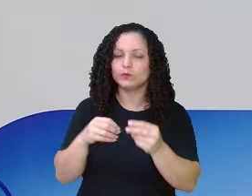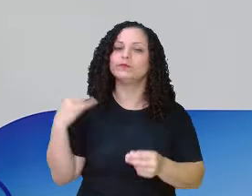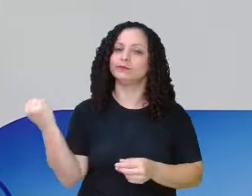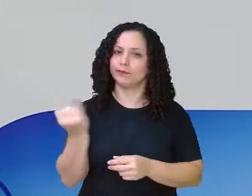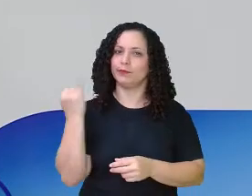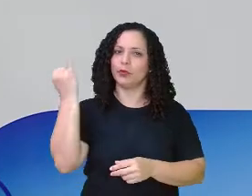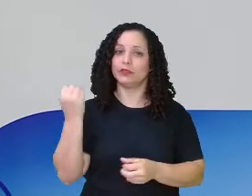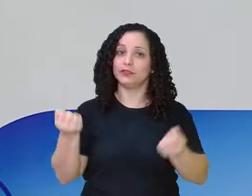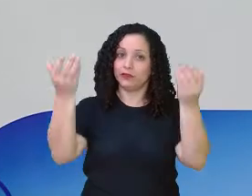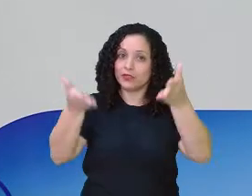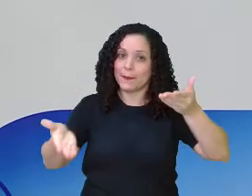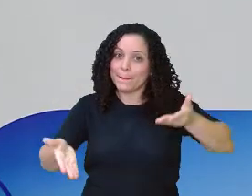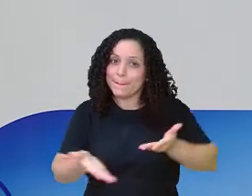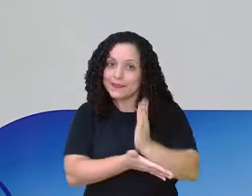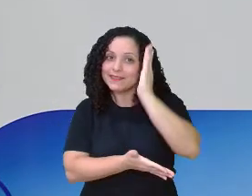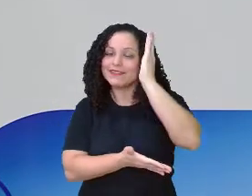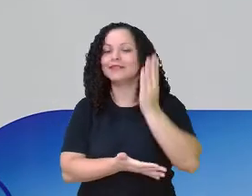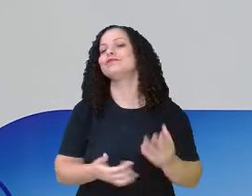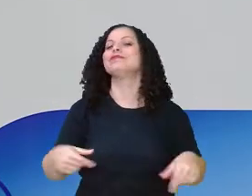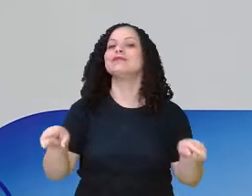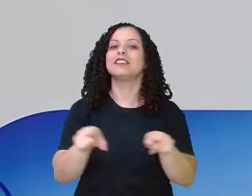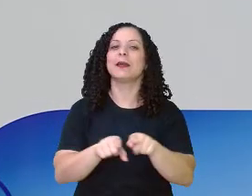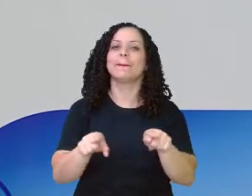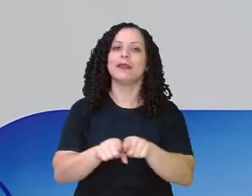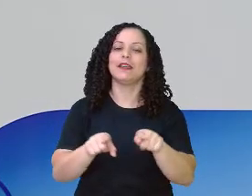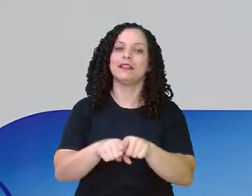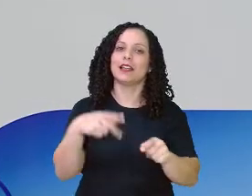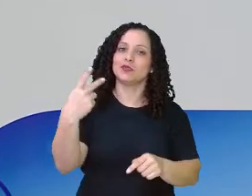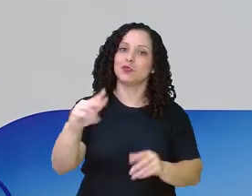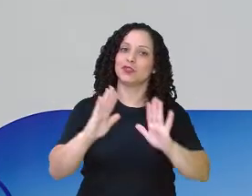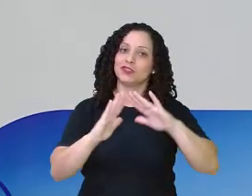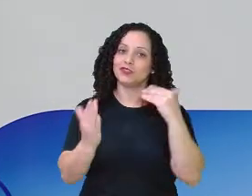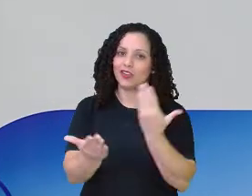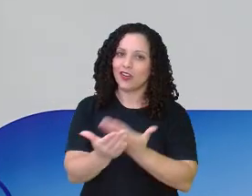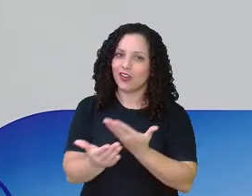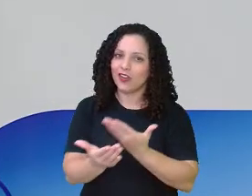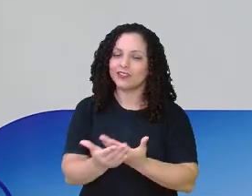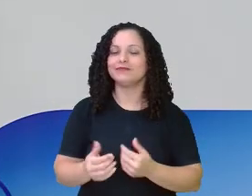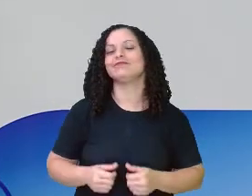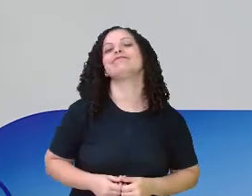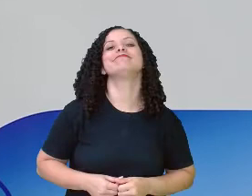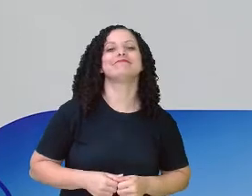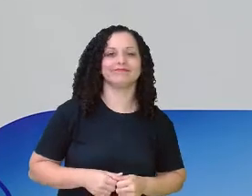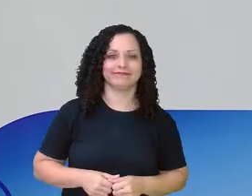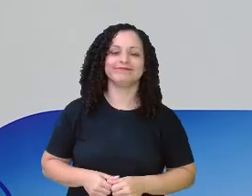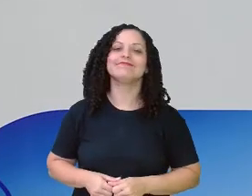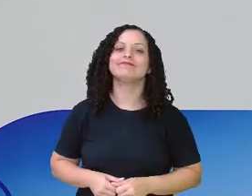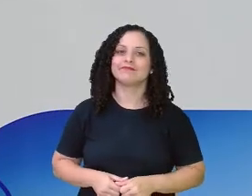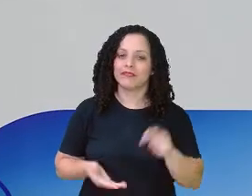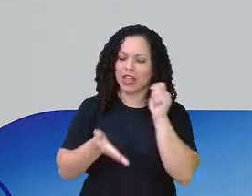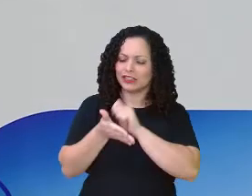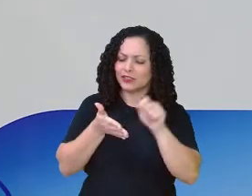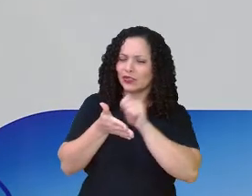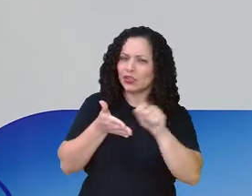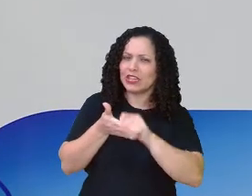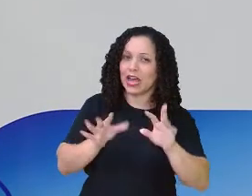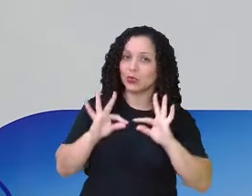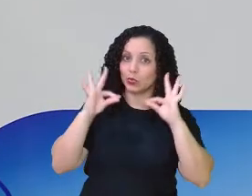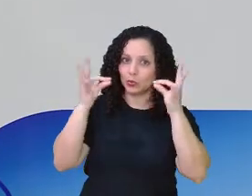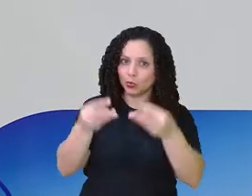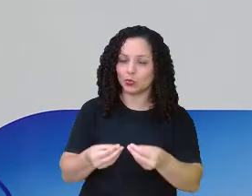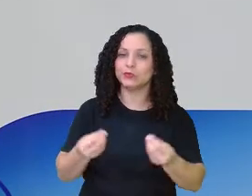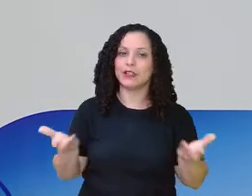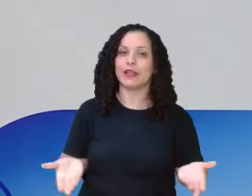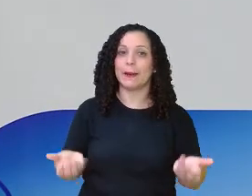para a tua aprovação e também para a sua escola. Você tá vendo esse assunto na escola? Anota aí direitinho aí que vai te ajudar aí